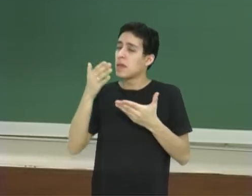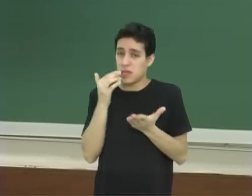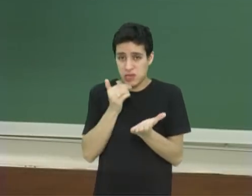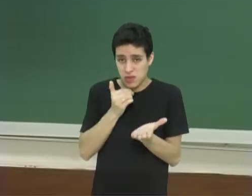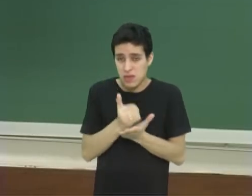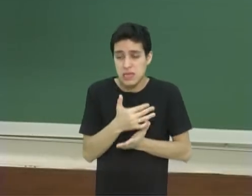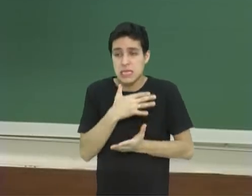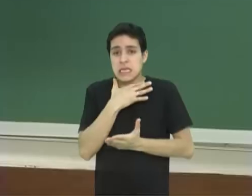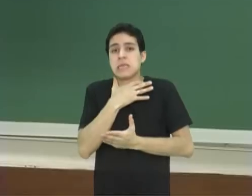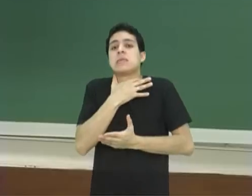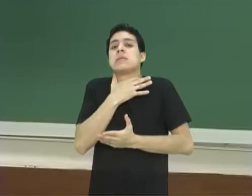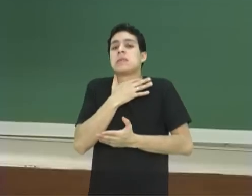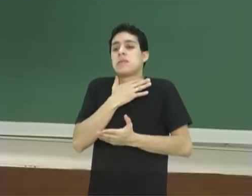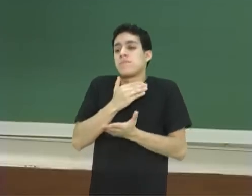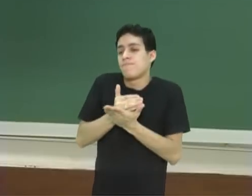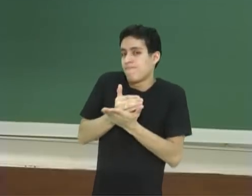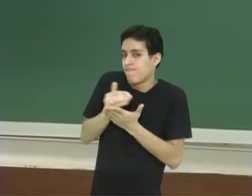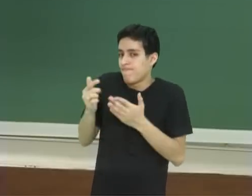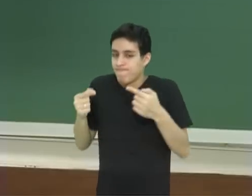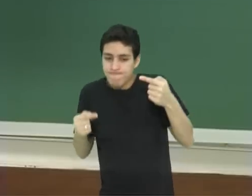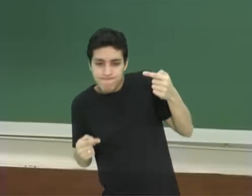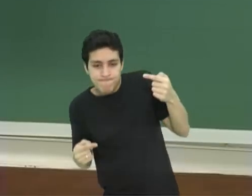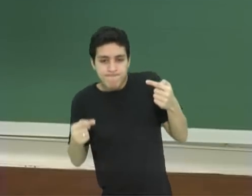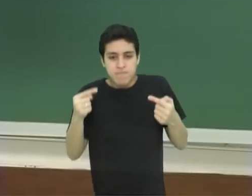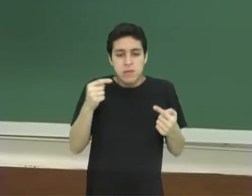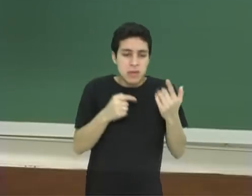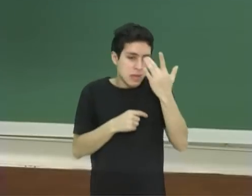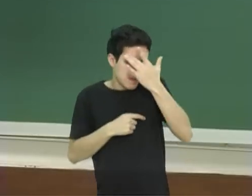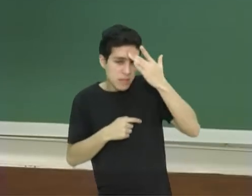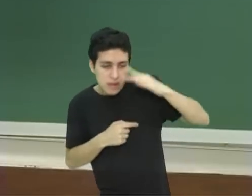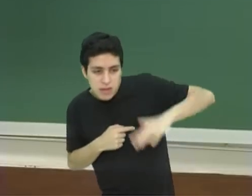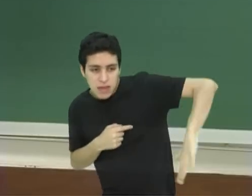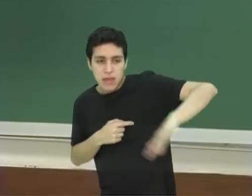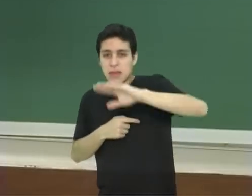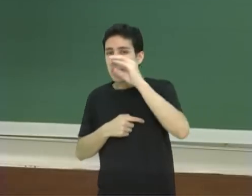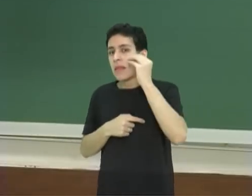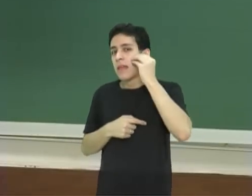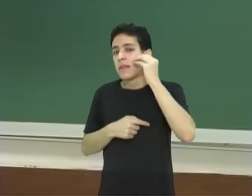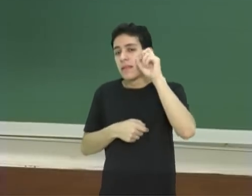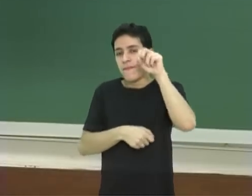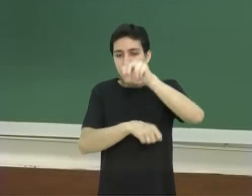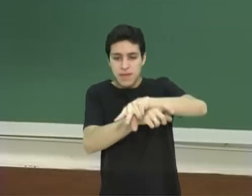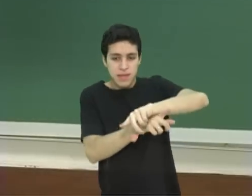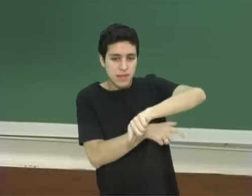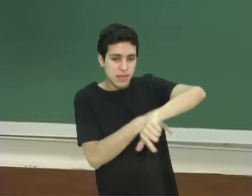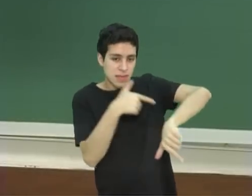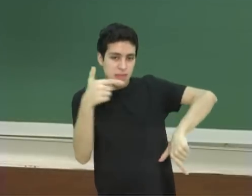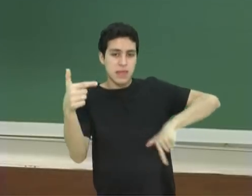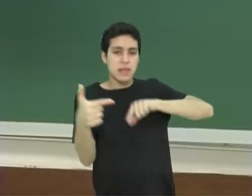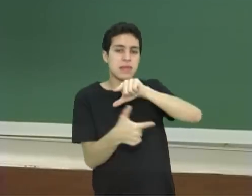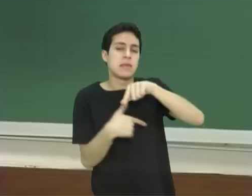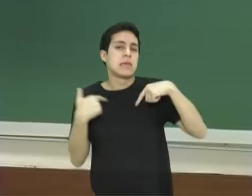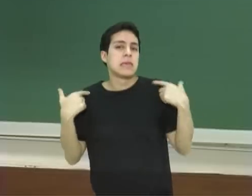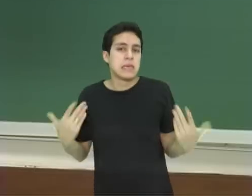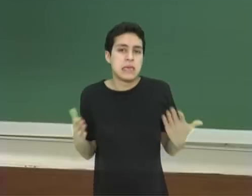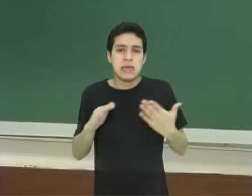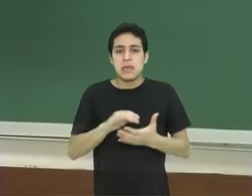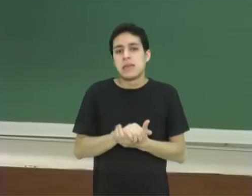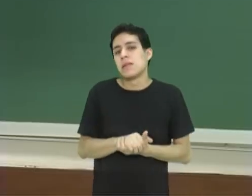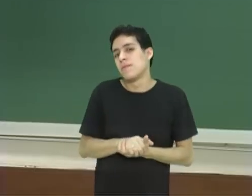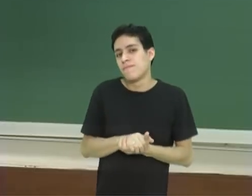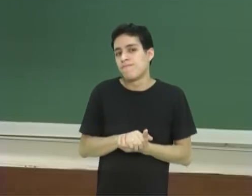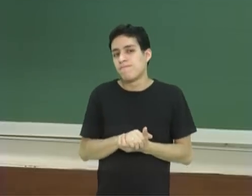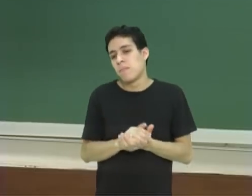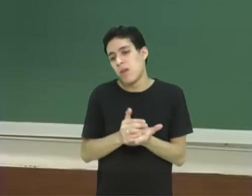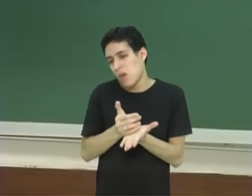partir da crise eles já passaram a competir com o cidadão europeu, disputando postos de trabalho. e desenvolveu-se